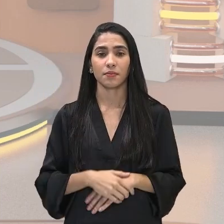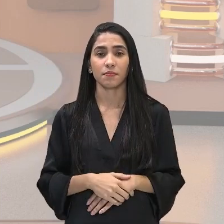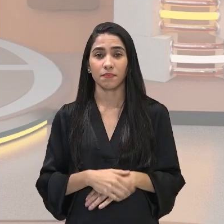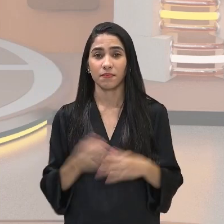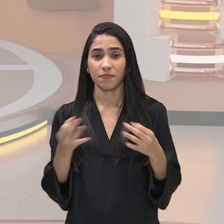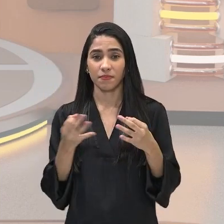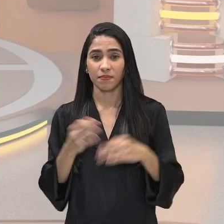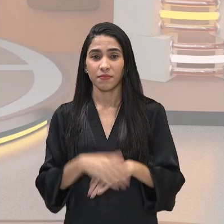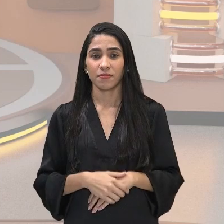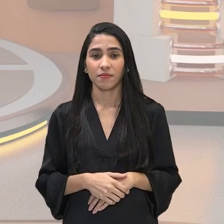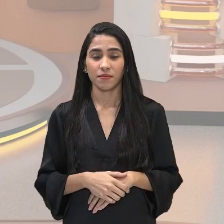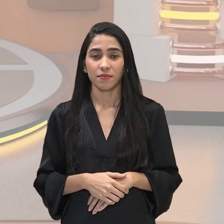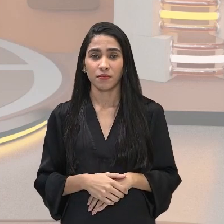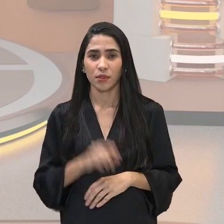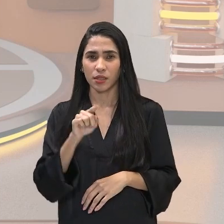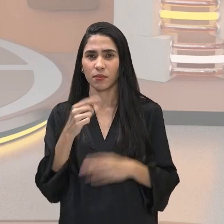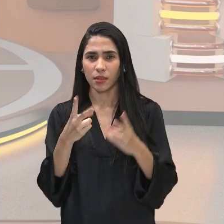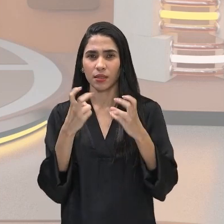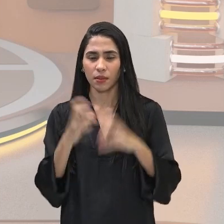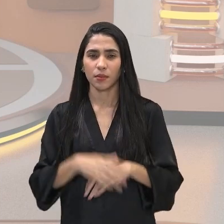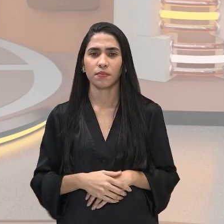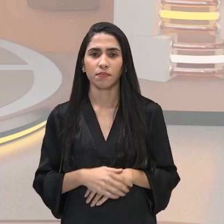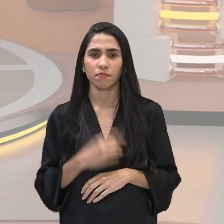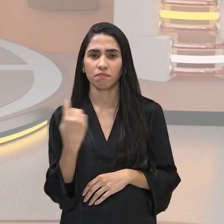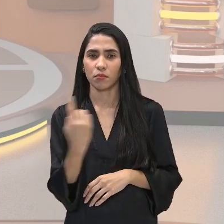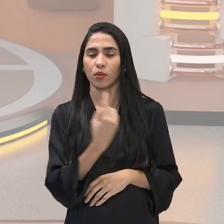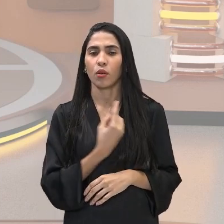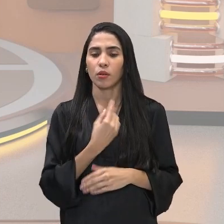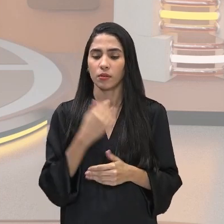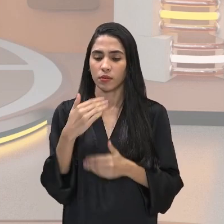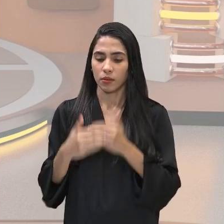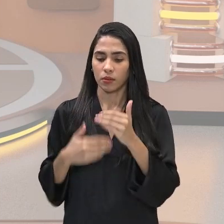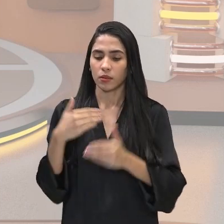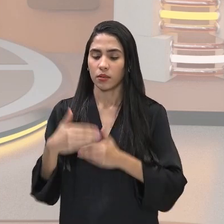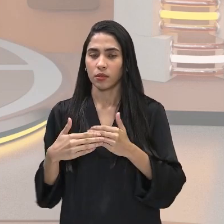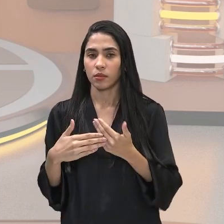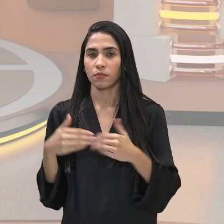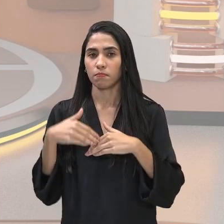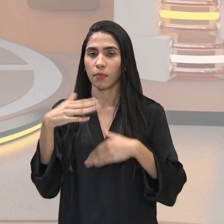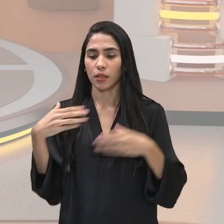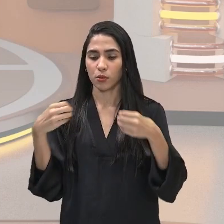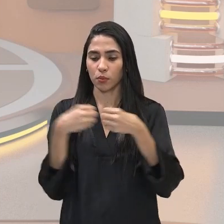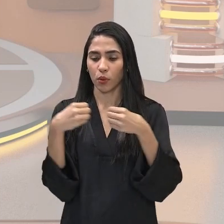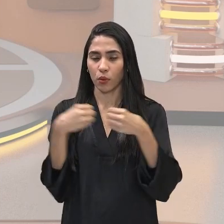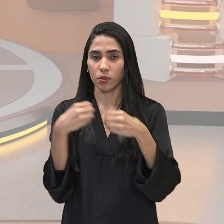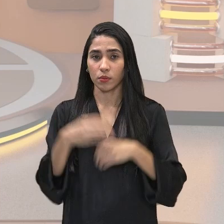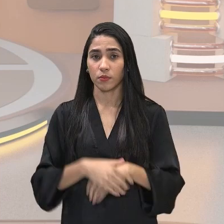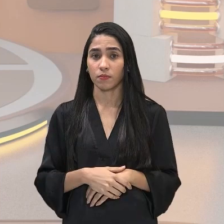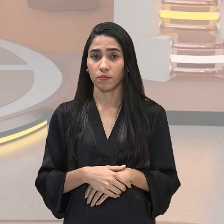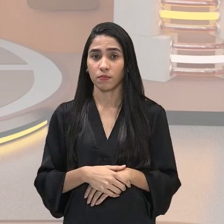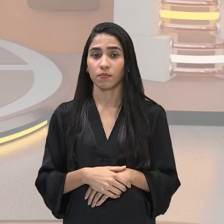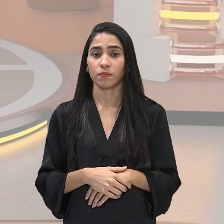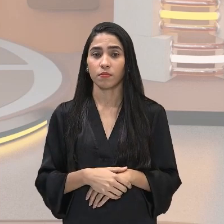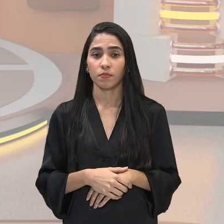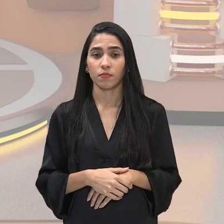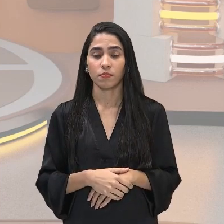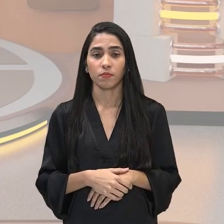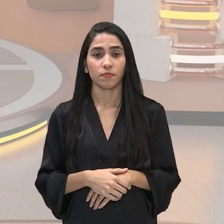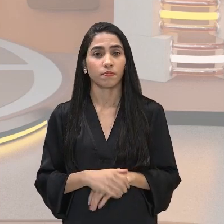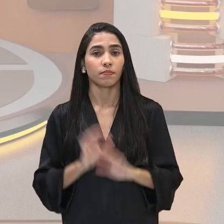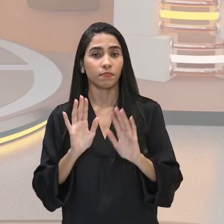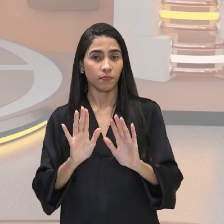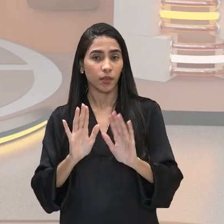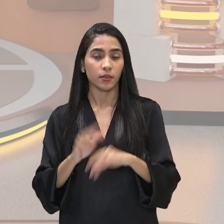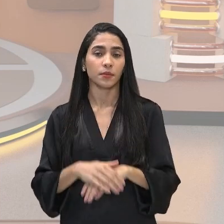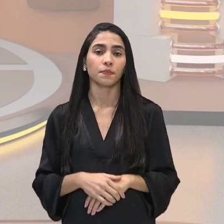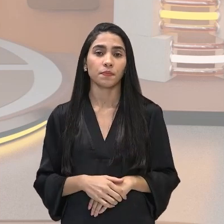Perfeito? Então, olha só como nós estamos cada vez mais próximos um do outro, nesse sentido aí. Mas, ao